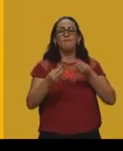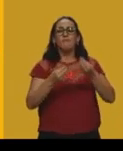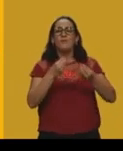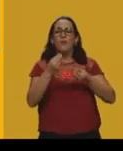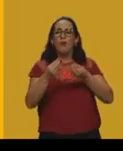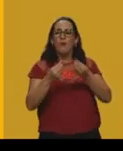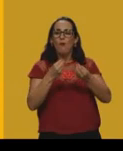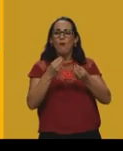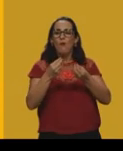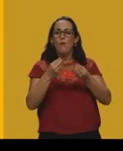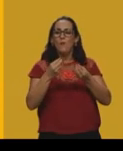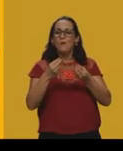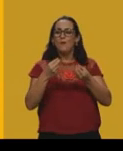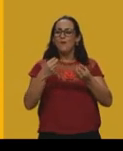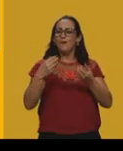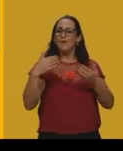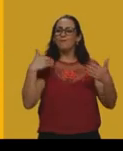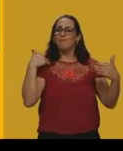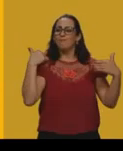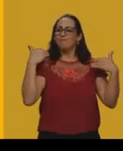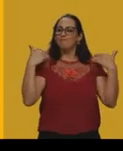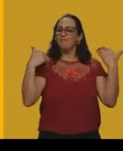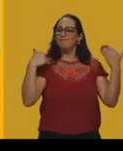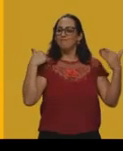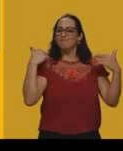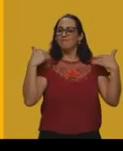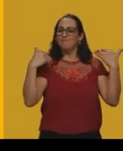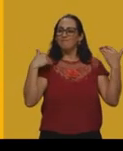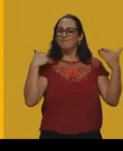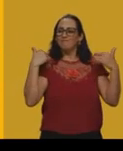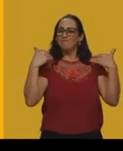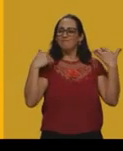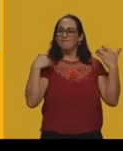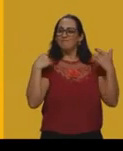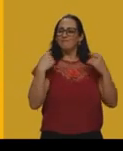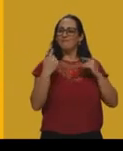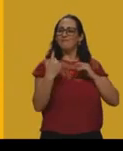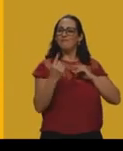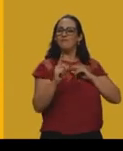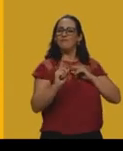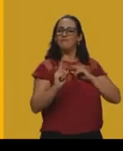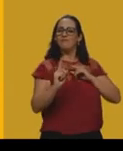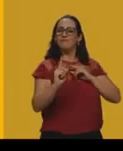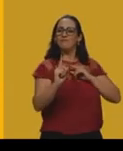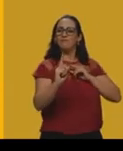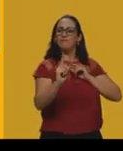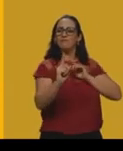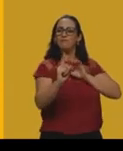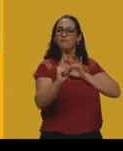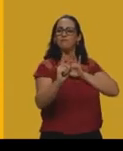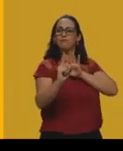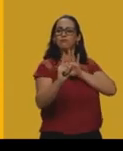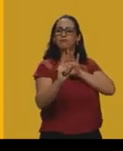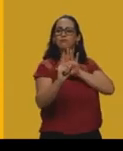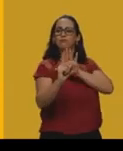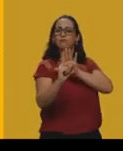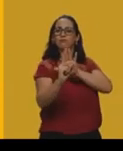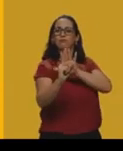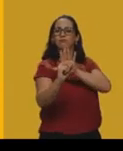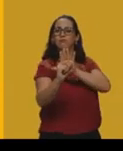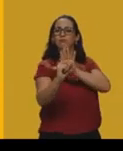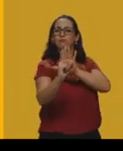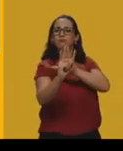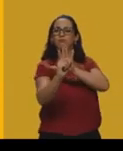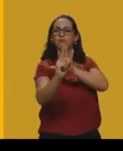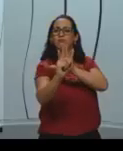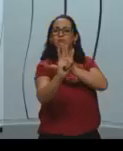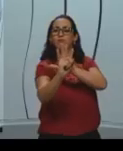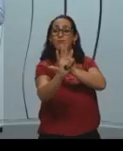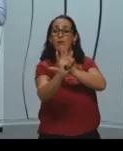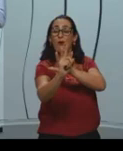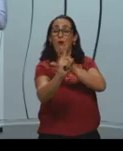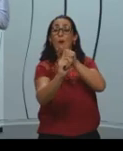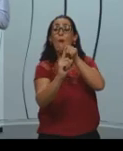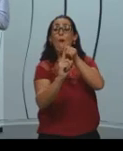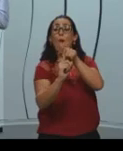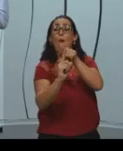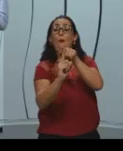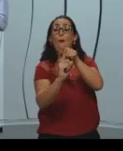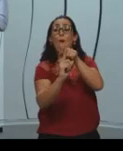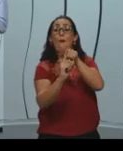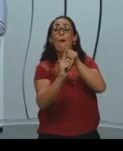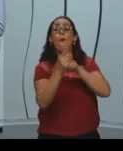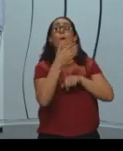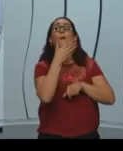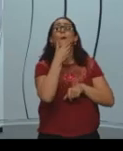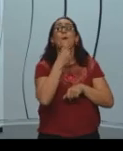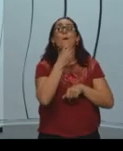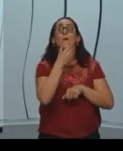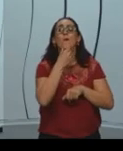passeia na cidade, né, com sua família, deixando bem claro aí essa hierarquia, esse poder de mando. E se a gente